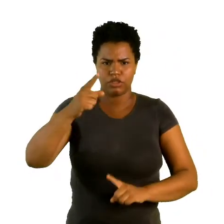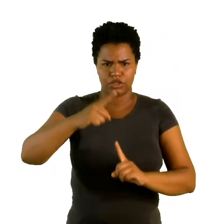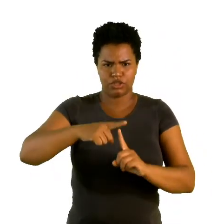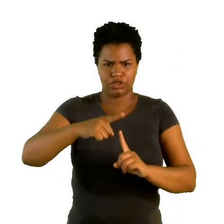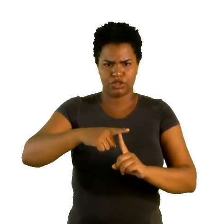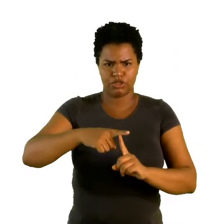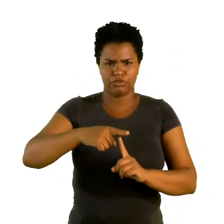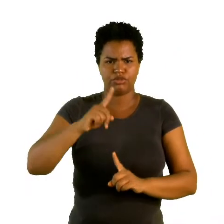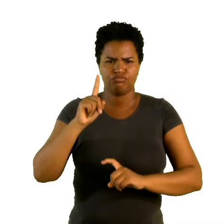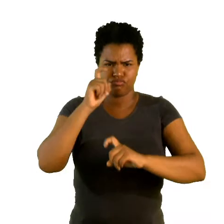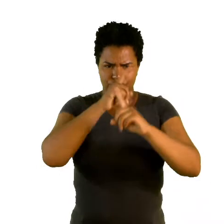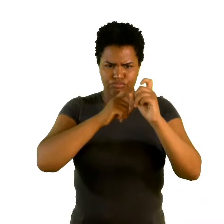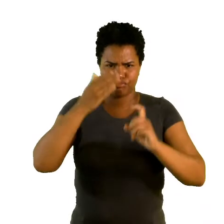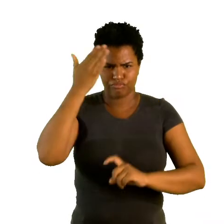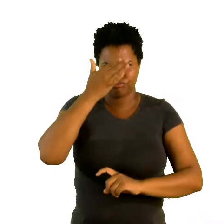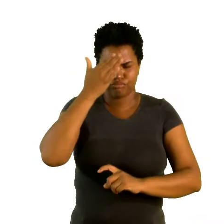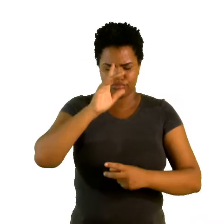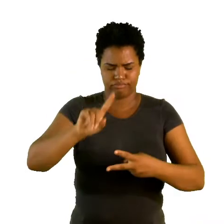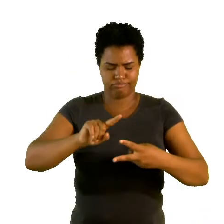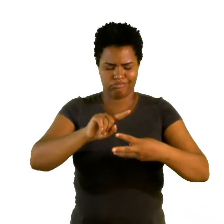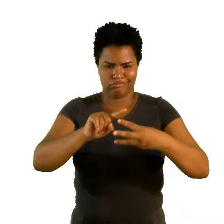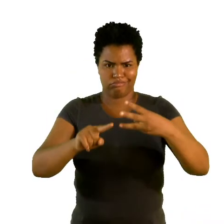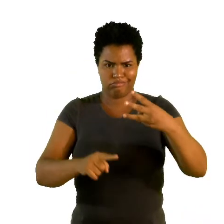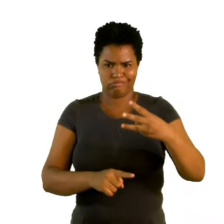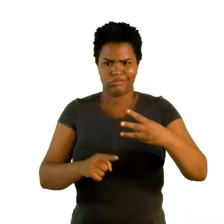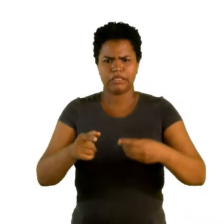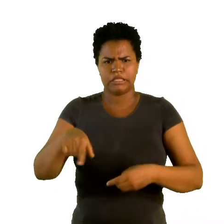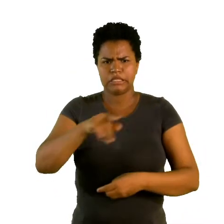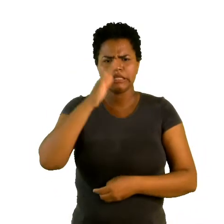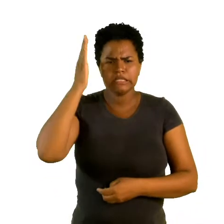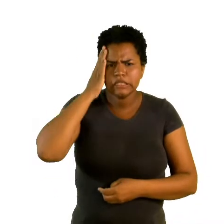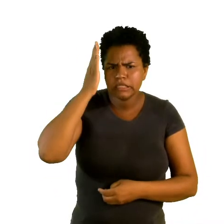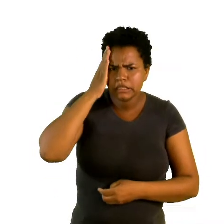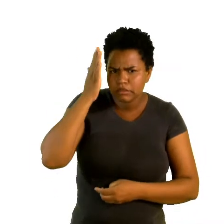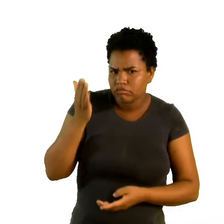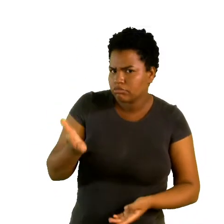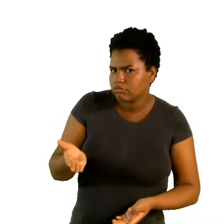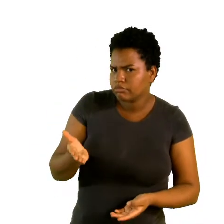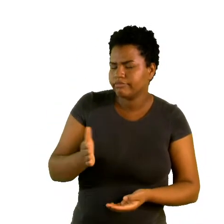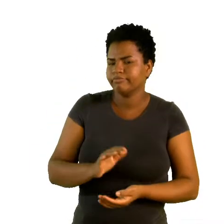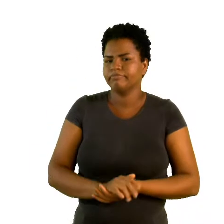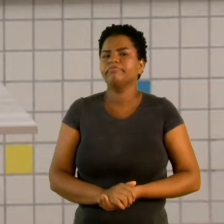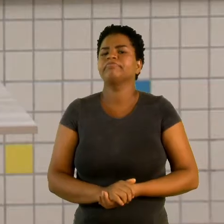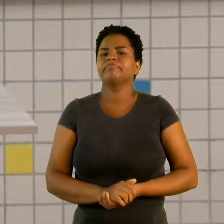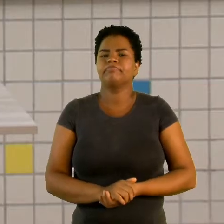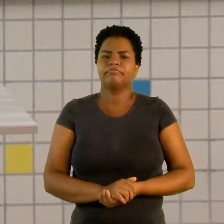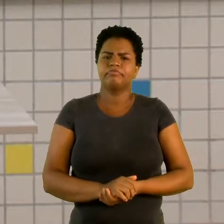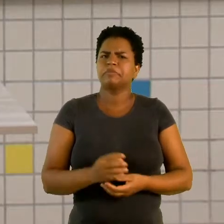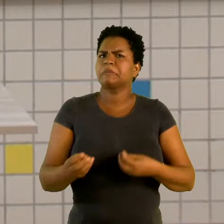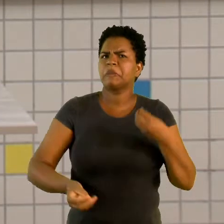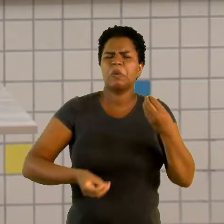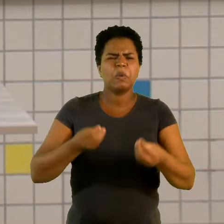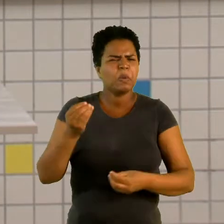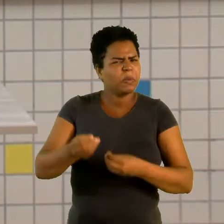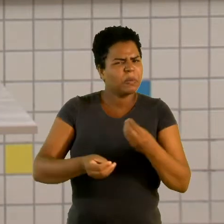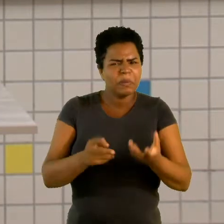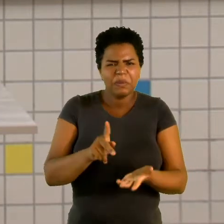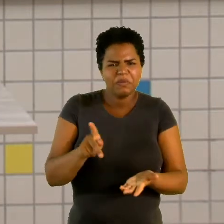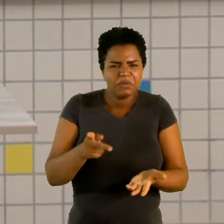sabiam disso? 3 tipos de micro-organismo. Como assim,